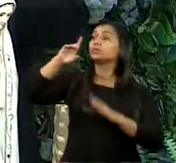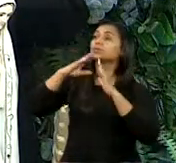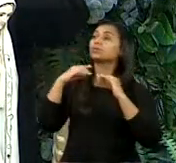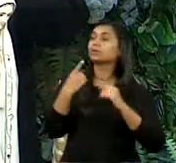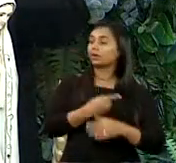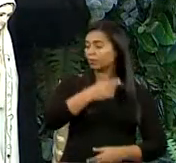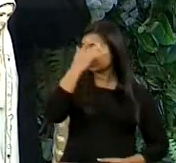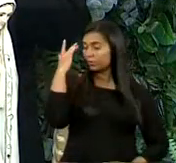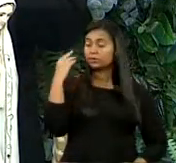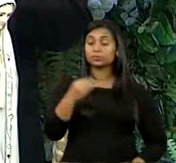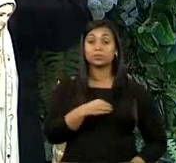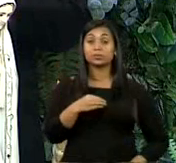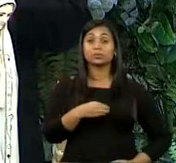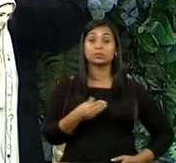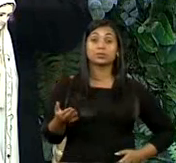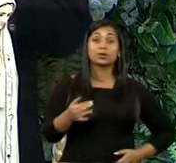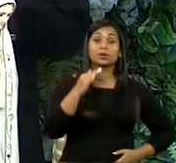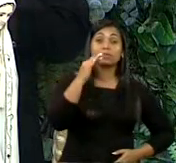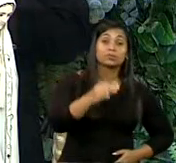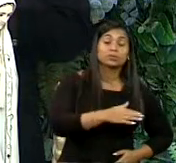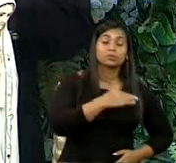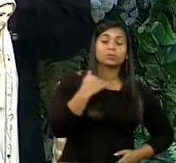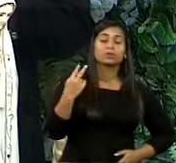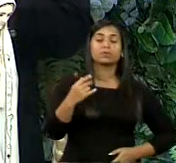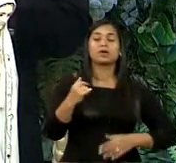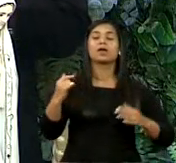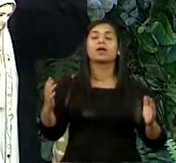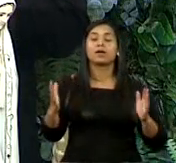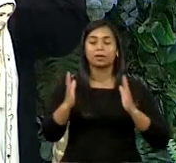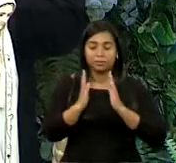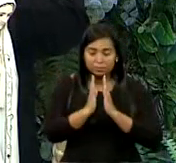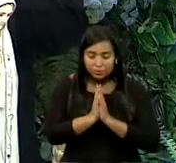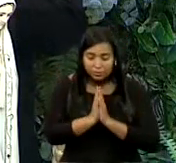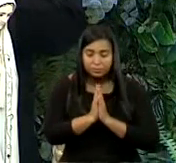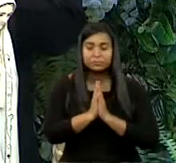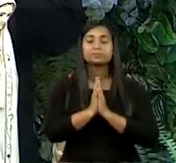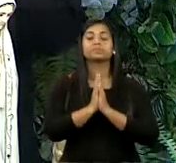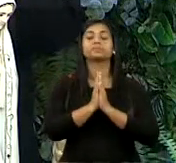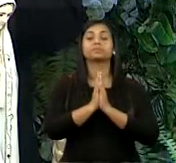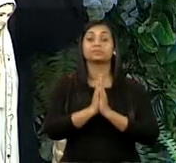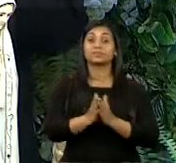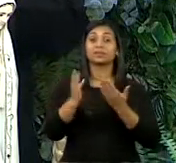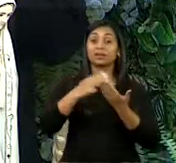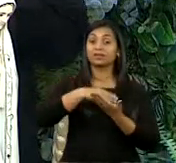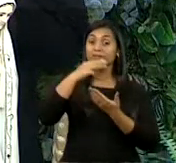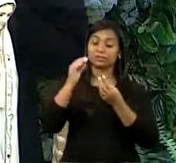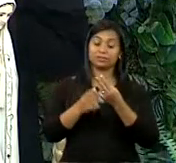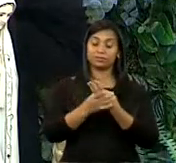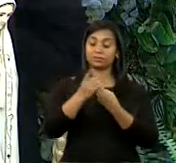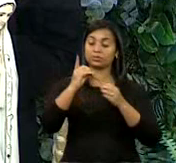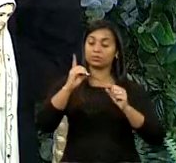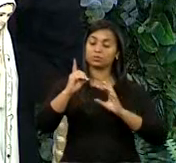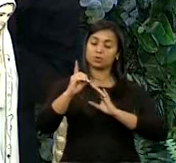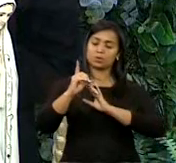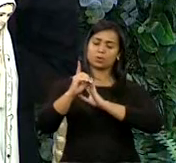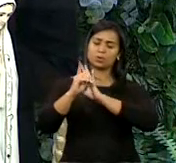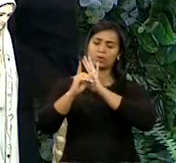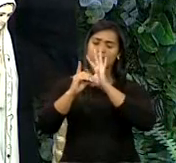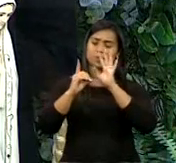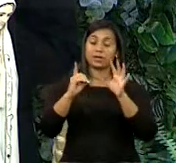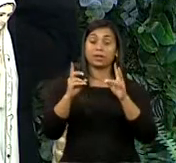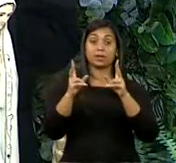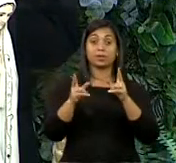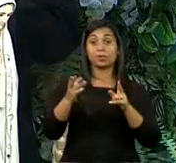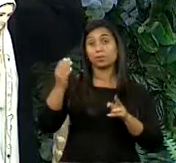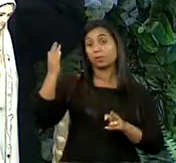de Deus, rogai por nós, pecadores, agora e na hora de nossa morte. Amém. Glória ao Pai, ao Filho e